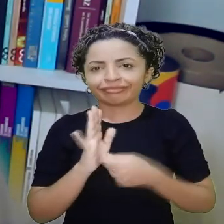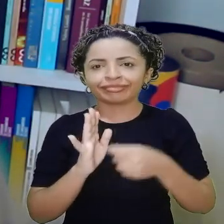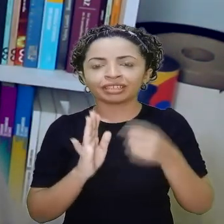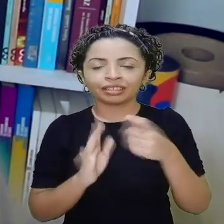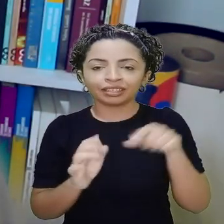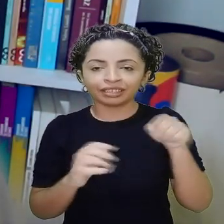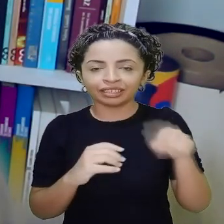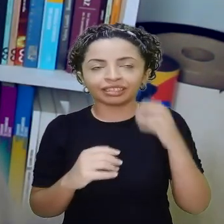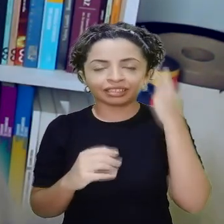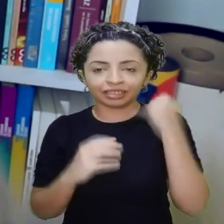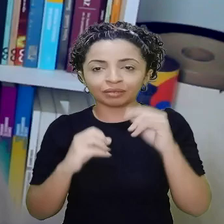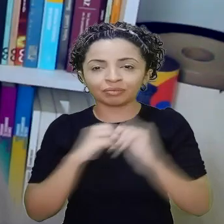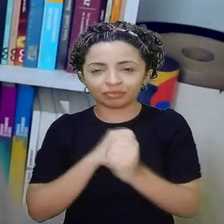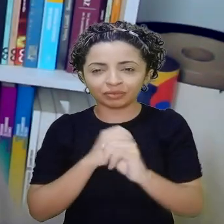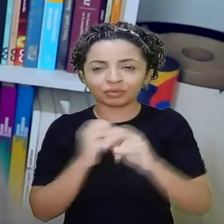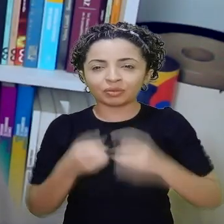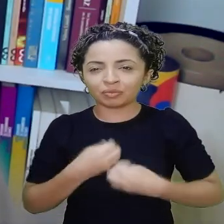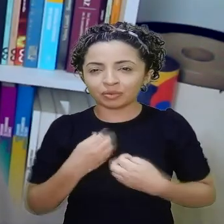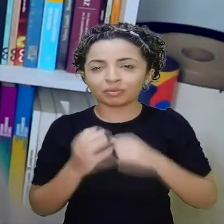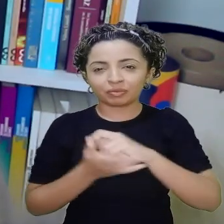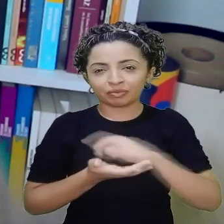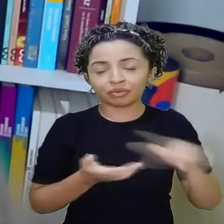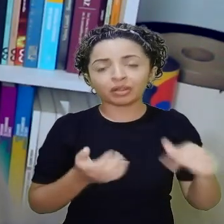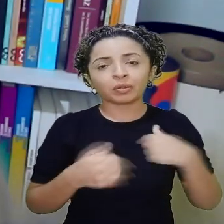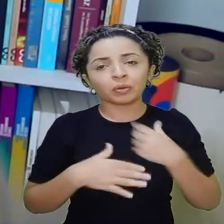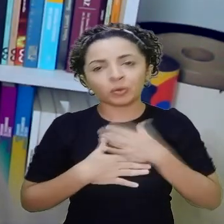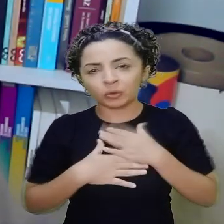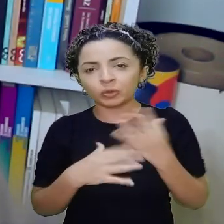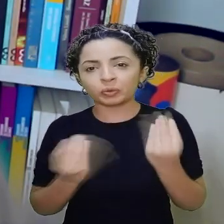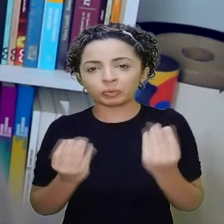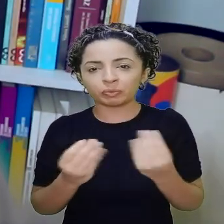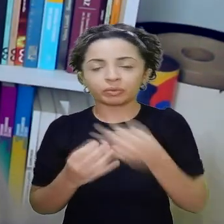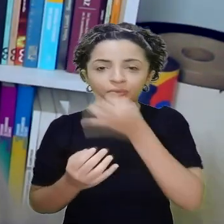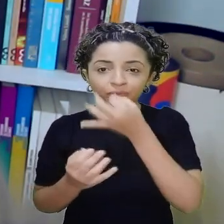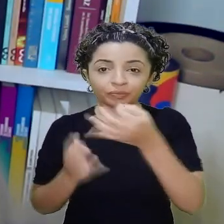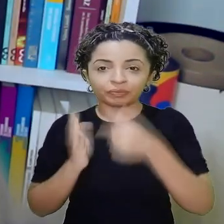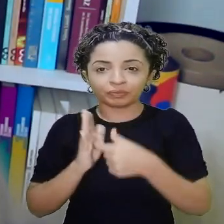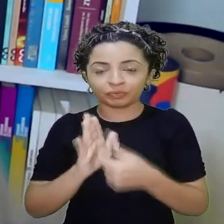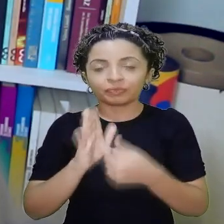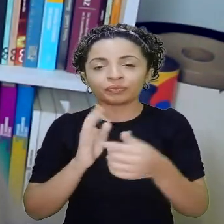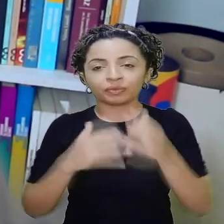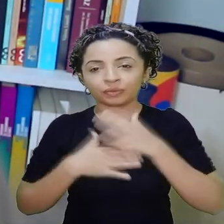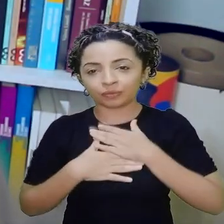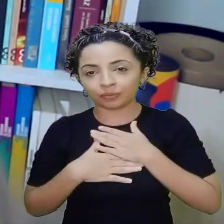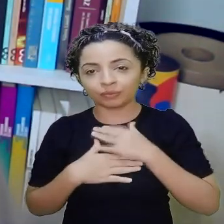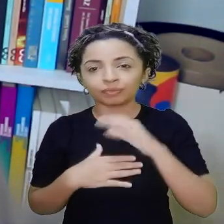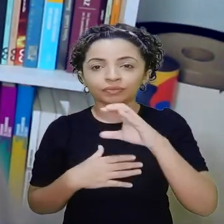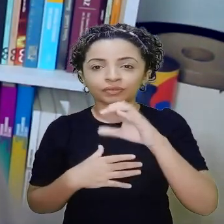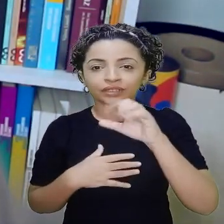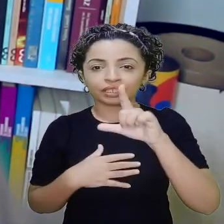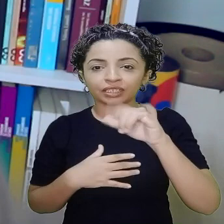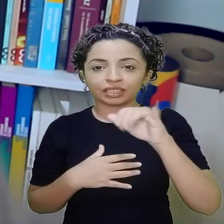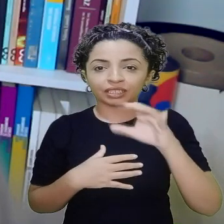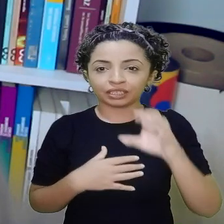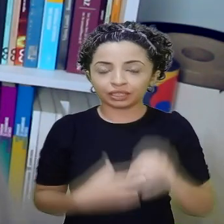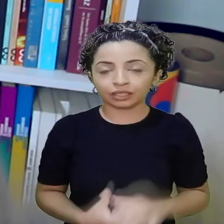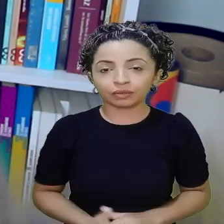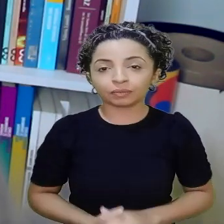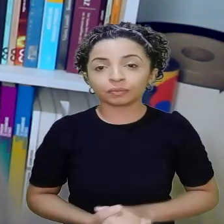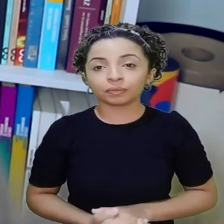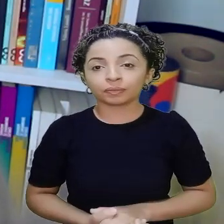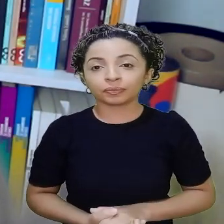de ter conhecido ele por esse livro de poesias. Fica a recomendação para quem gostar de poesia. Clio, do Marco